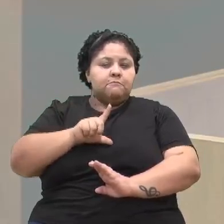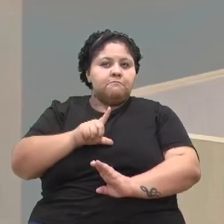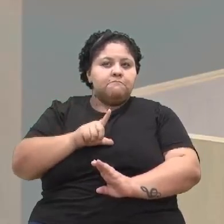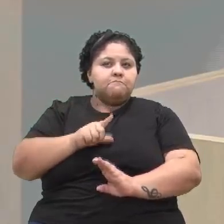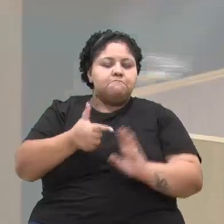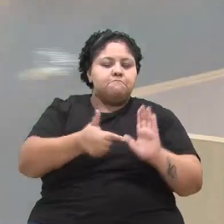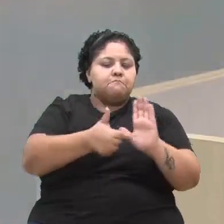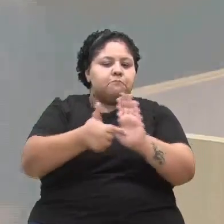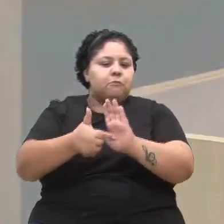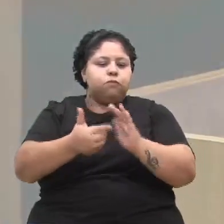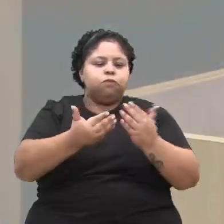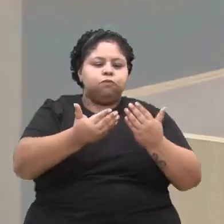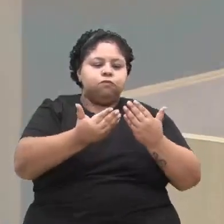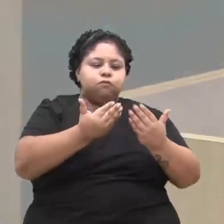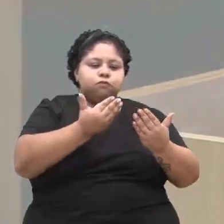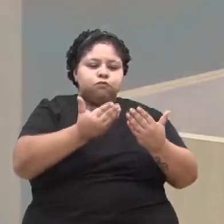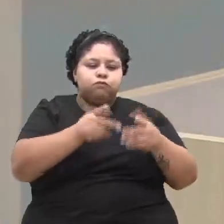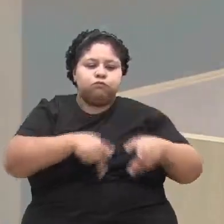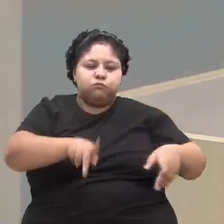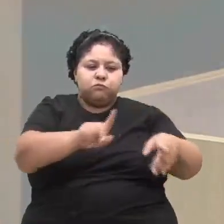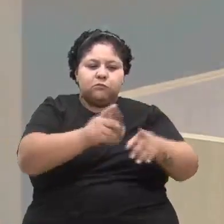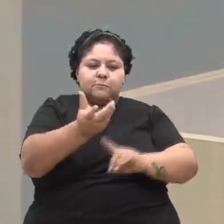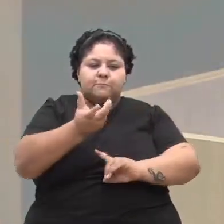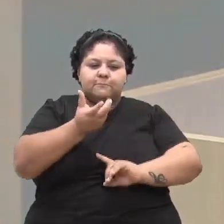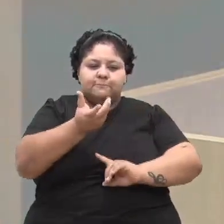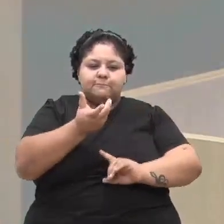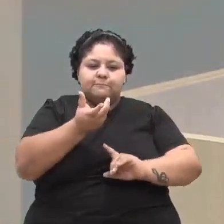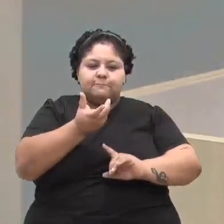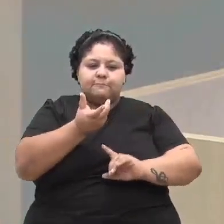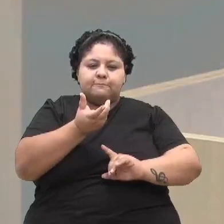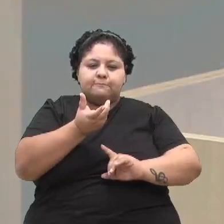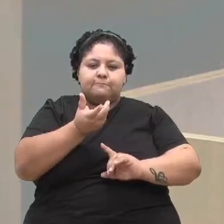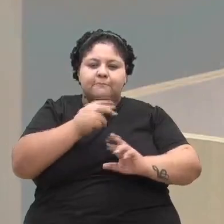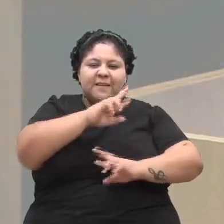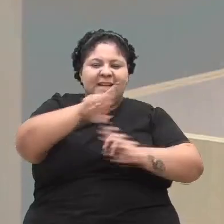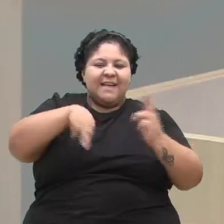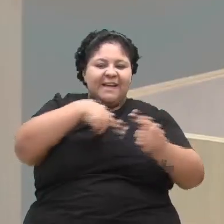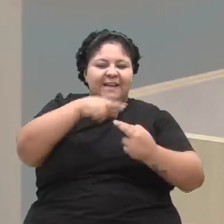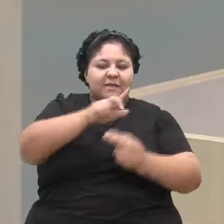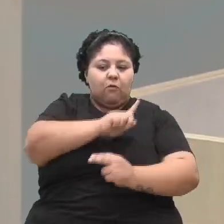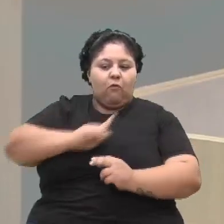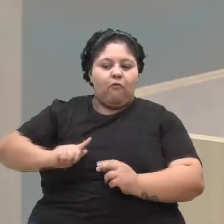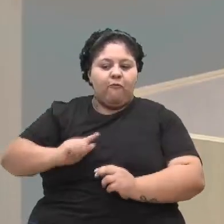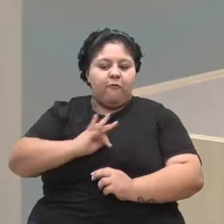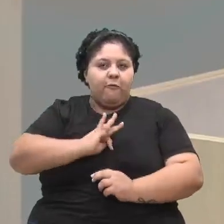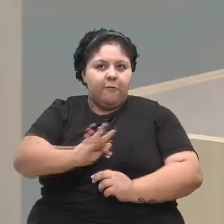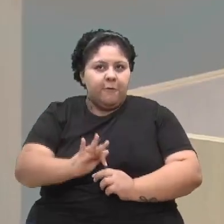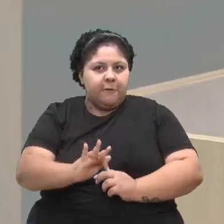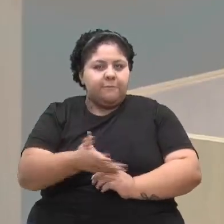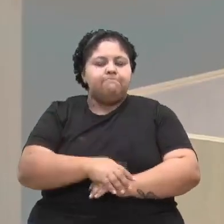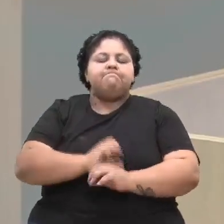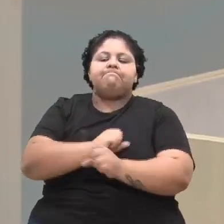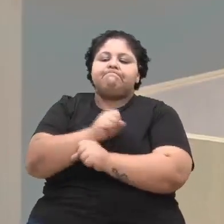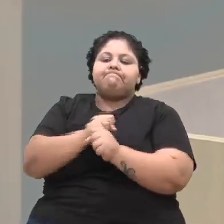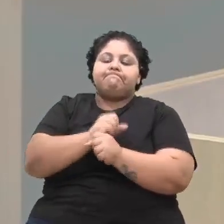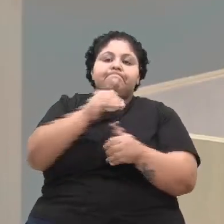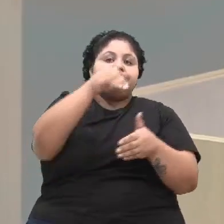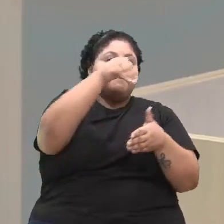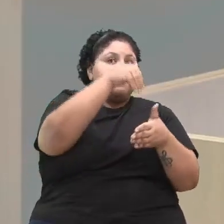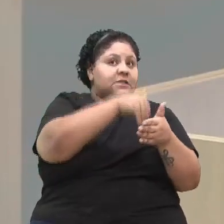da população a respeito do governo federal. Em ano eleitoral, muitos